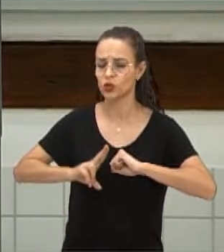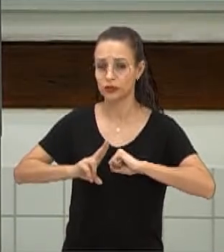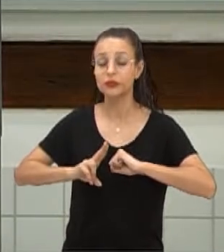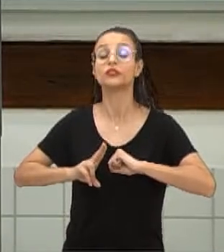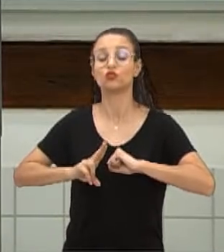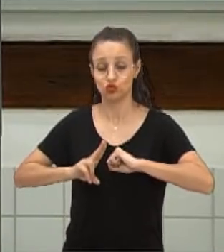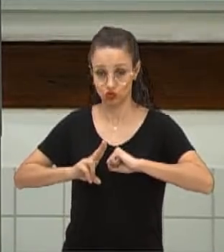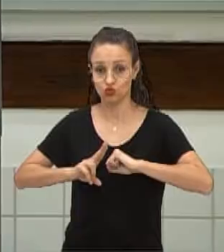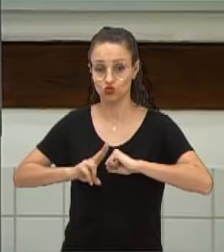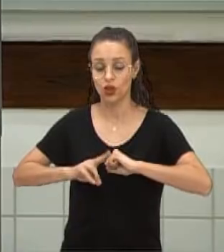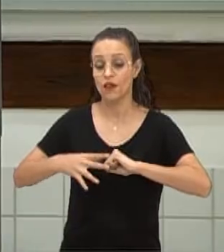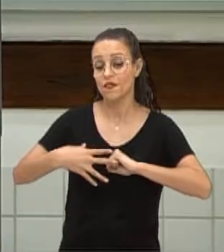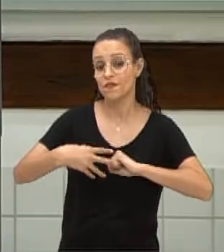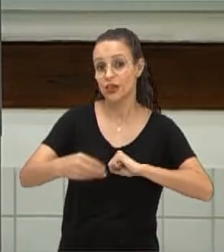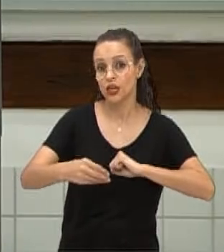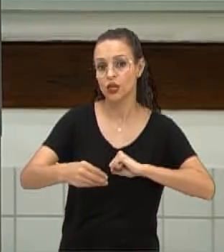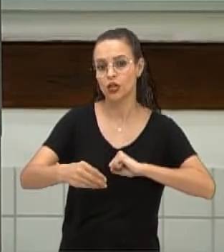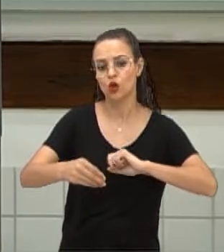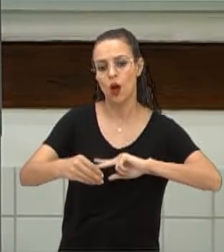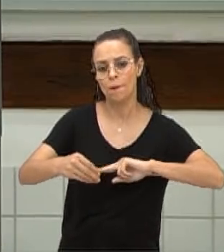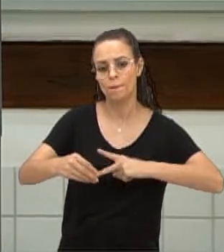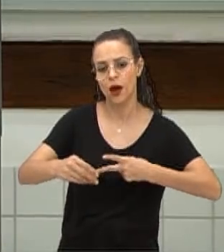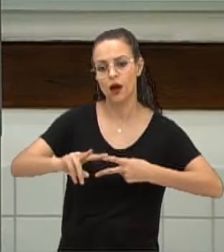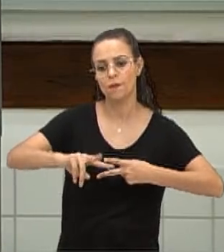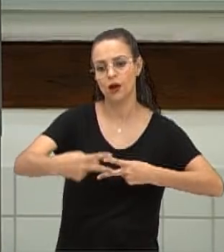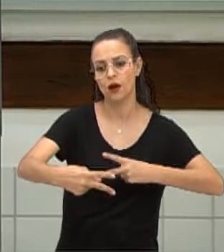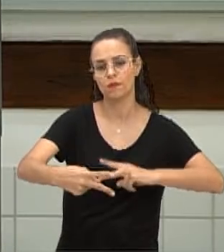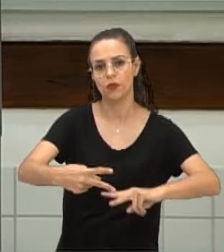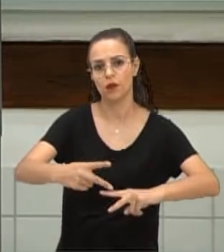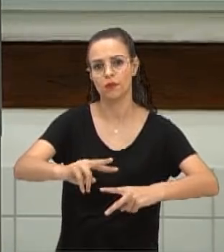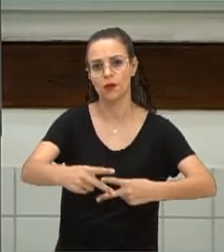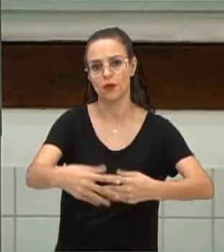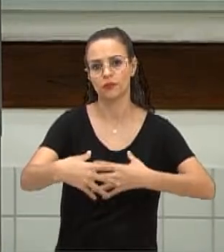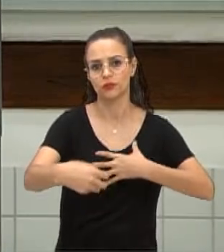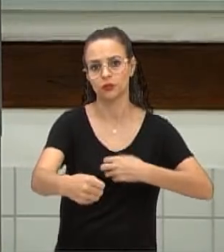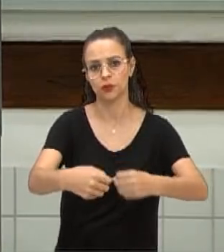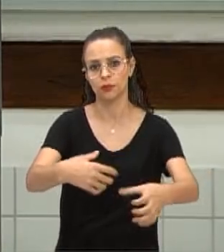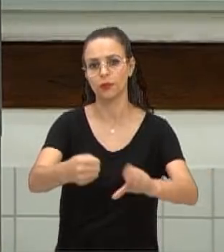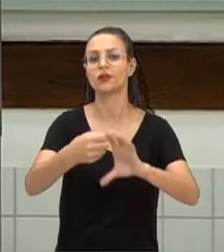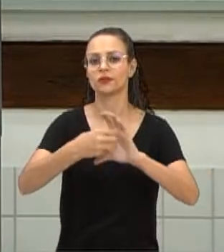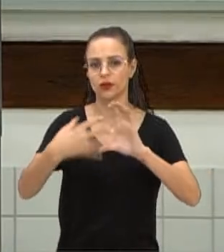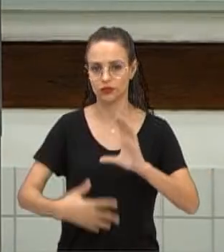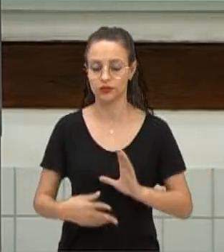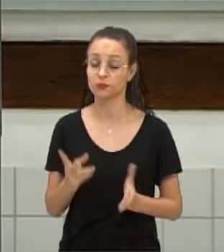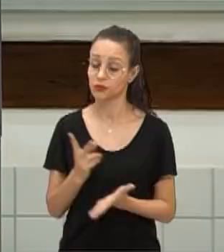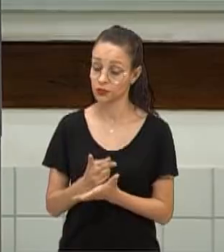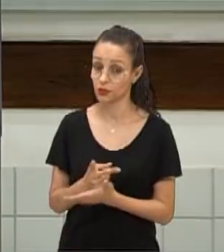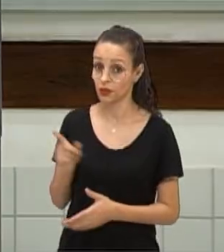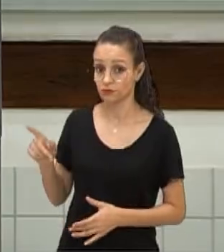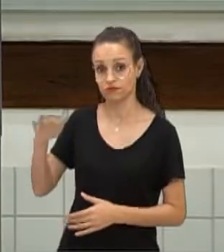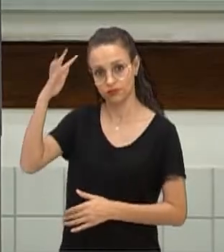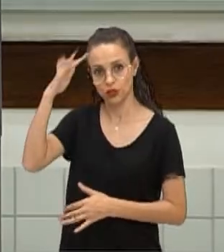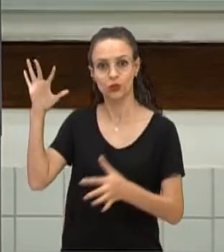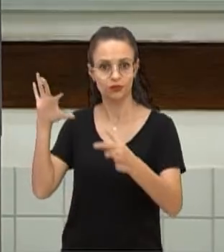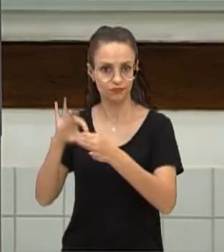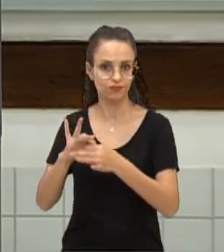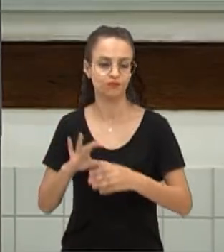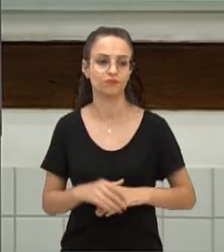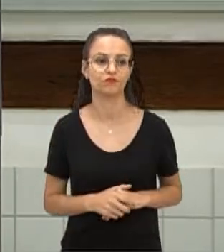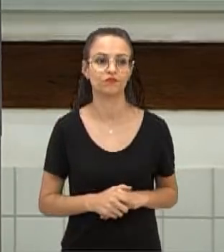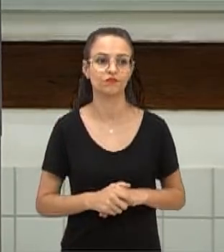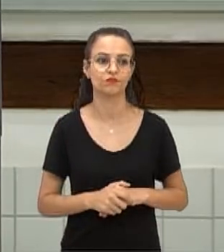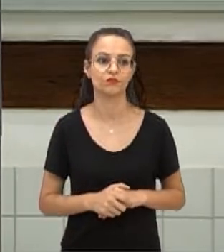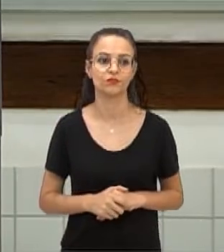nas árvores, ele transmitiu essa característica para os seus descendentes. E isso era o que pensava o lamarquismo. Tá